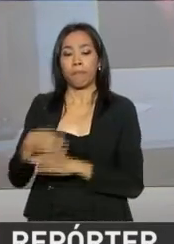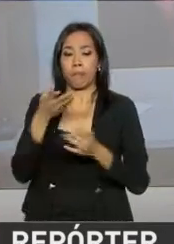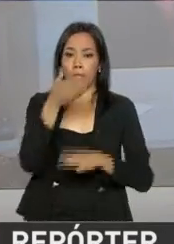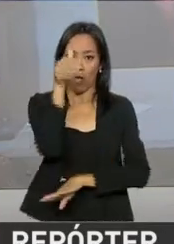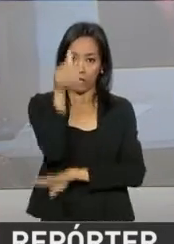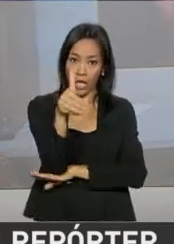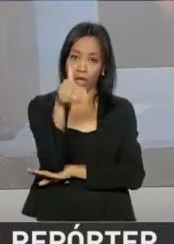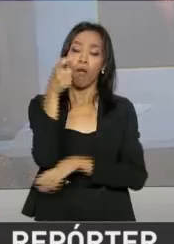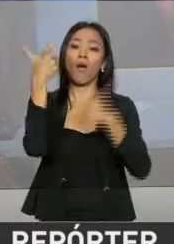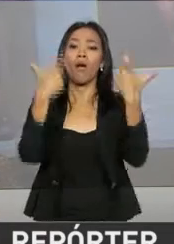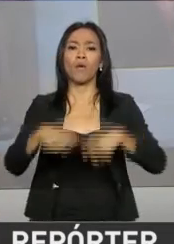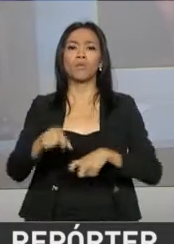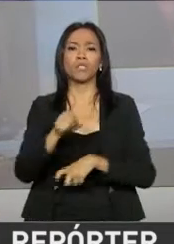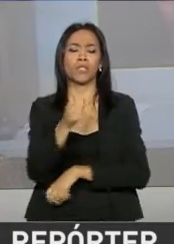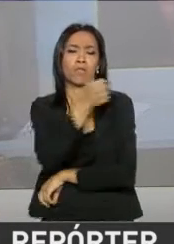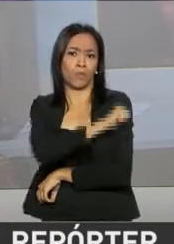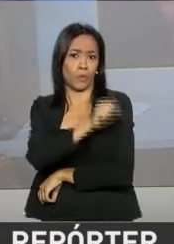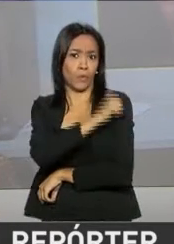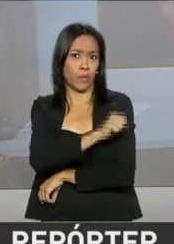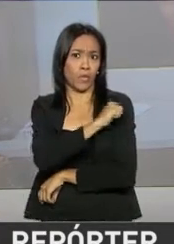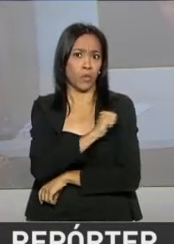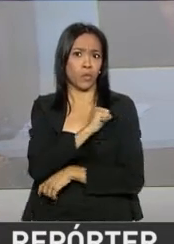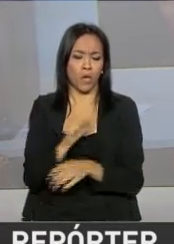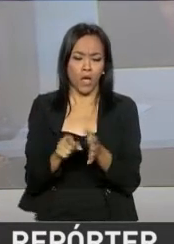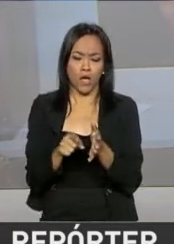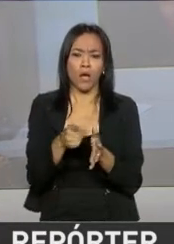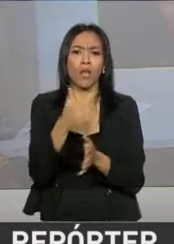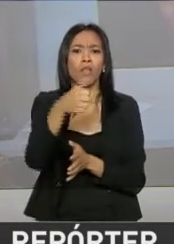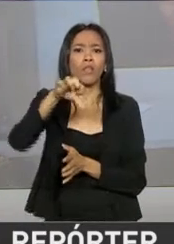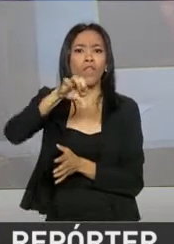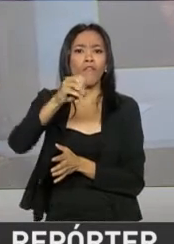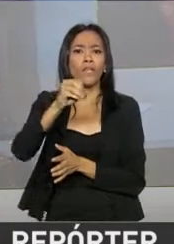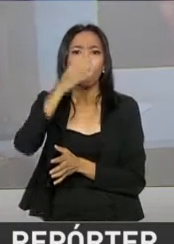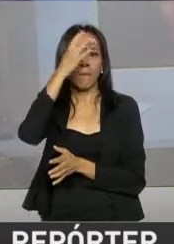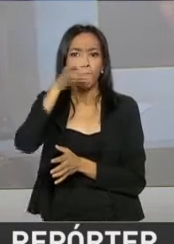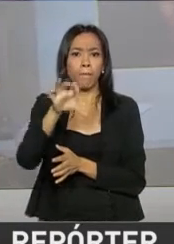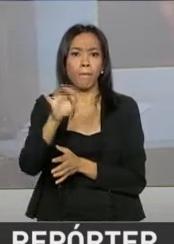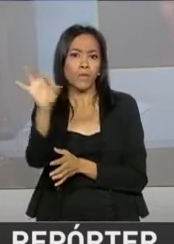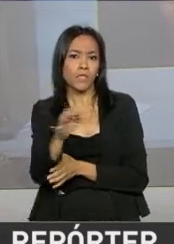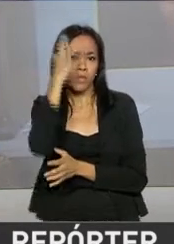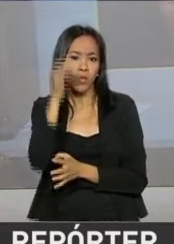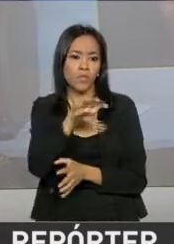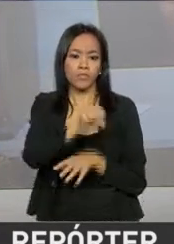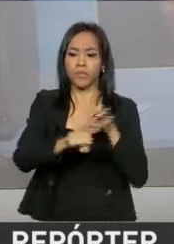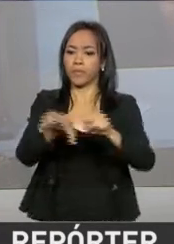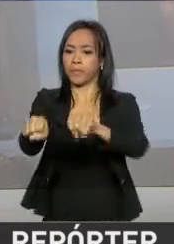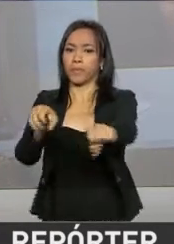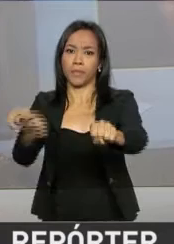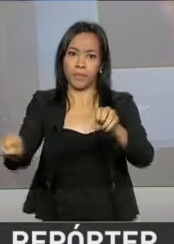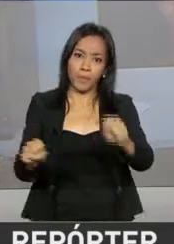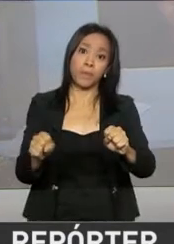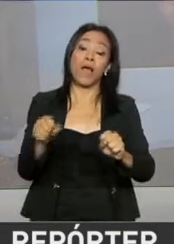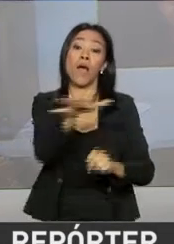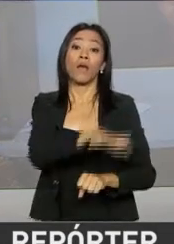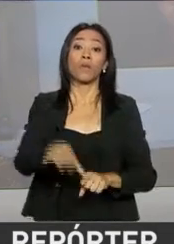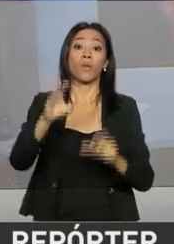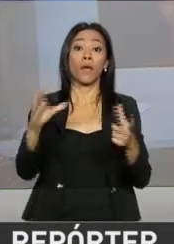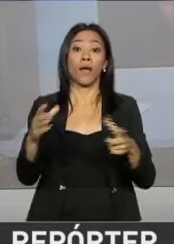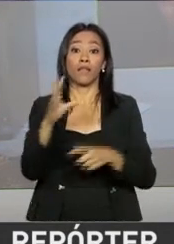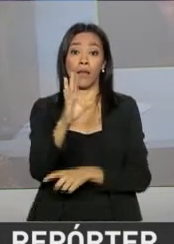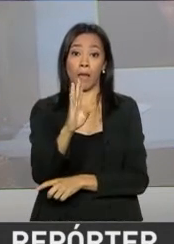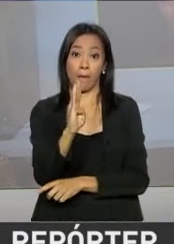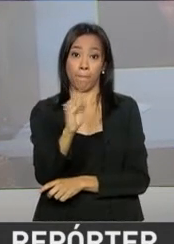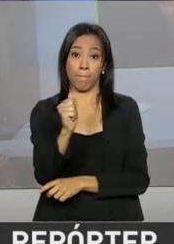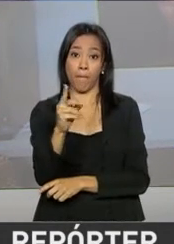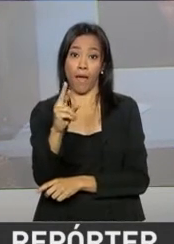de janeiro registra 90% de ocupação nessa época de jogos em locais como a barra da tijuca chega a 96% o